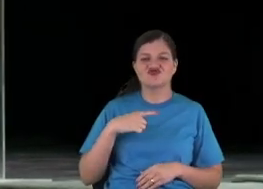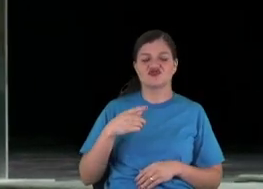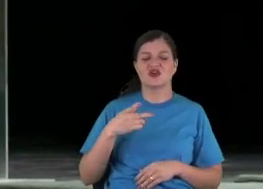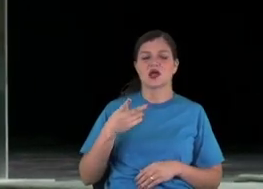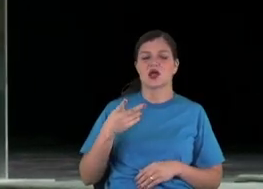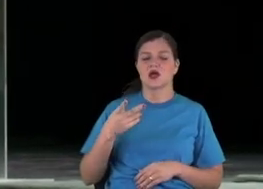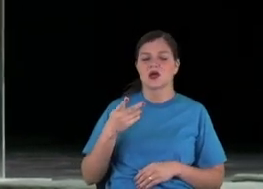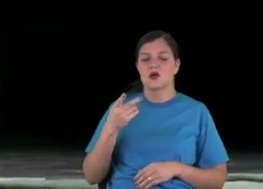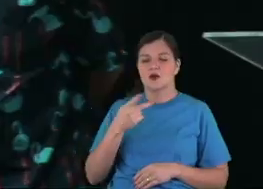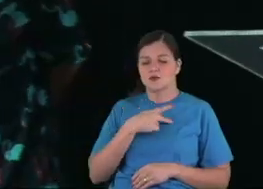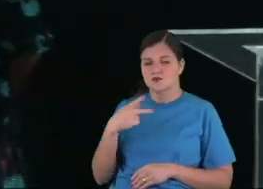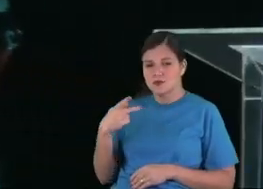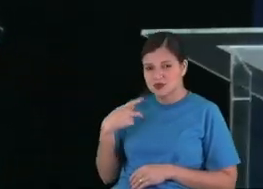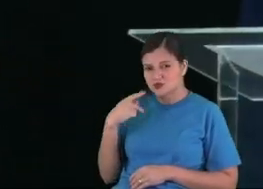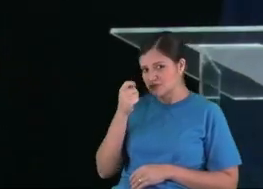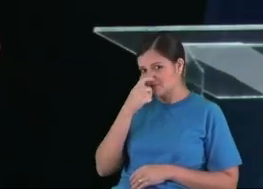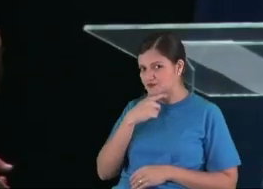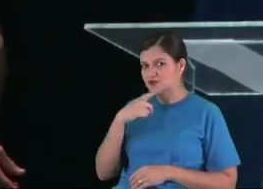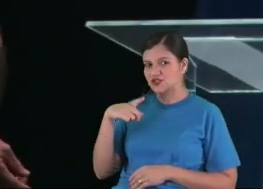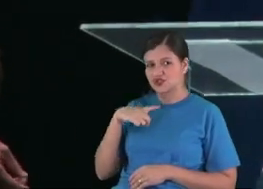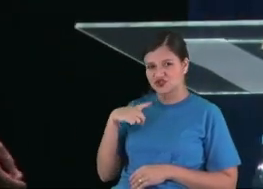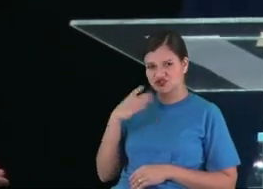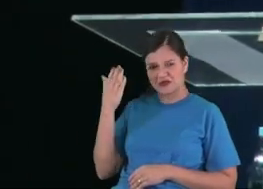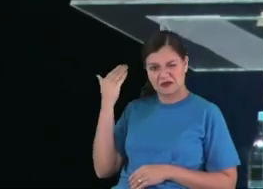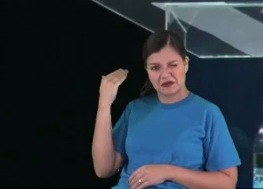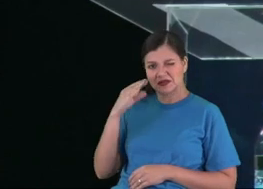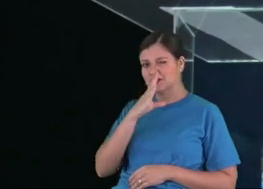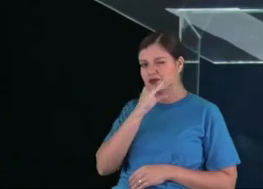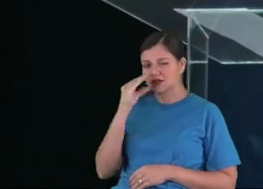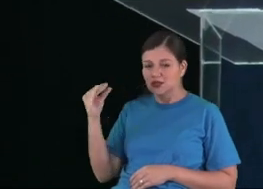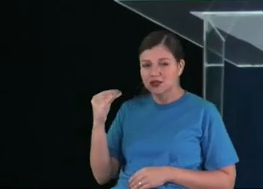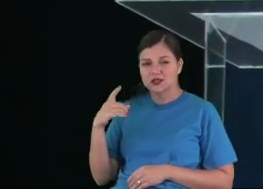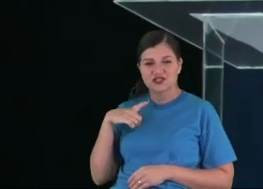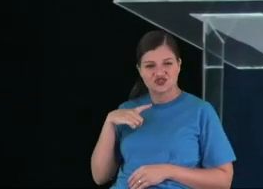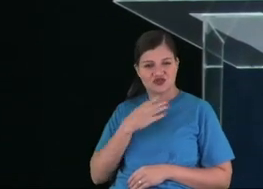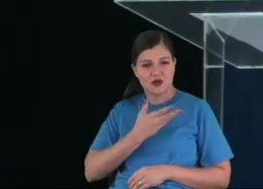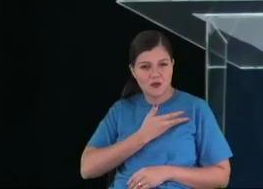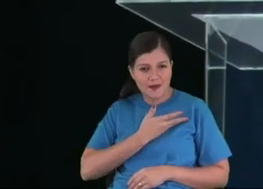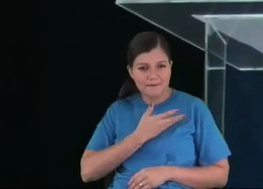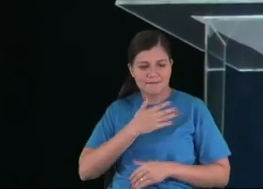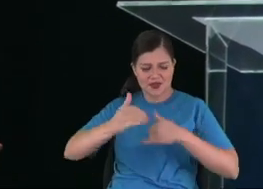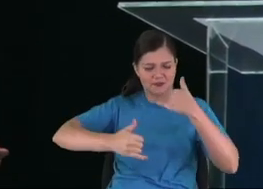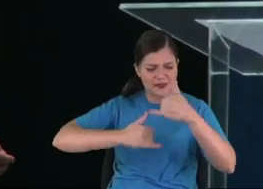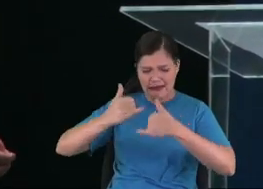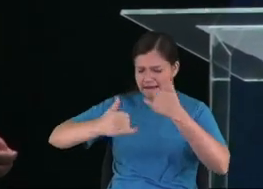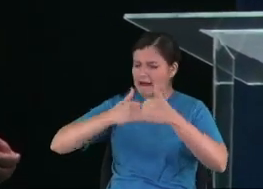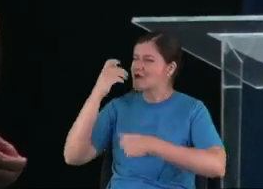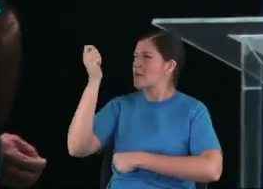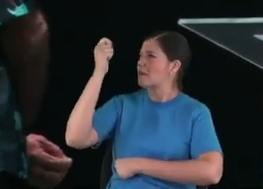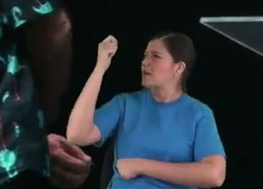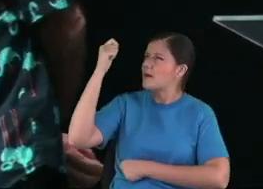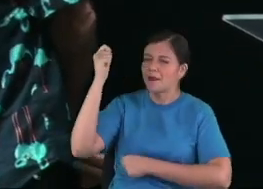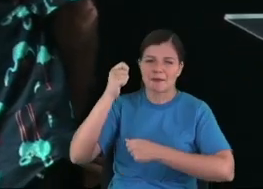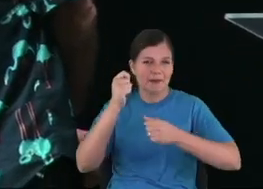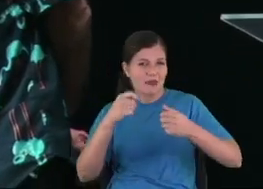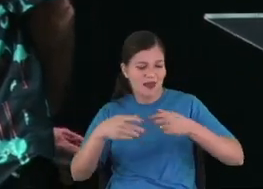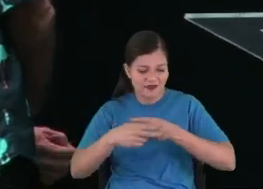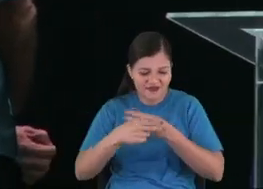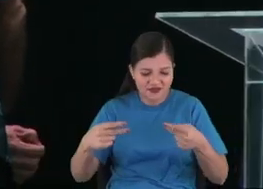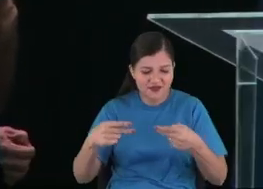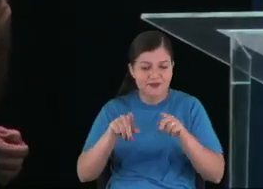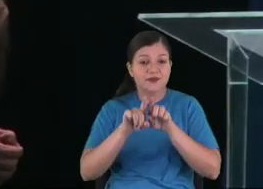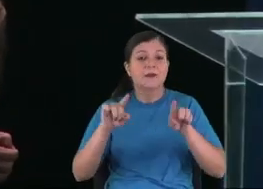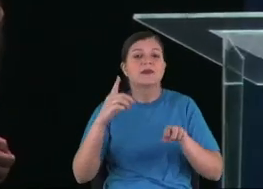mesmo colégio, brincava de esconde-esconde, de forte, de baladeira, papagaio. Mas um dia meu pai,